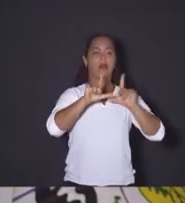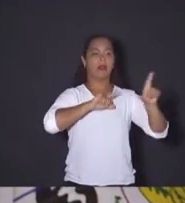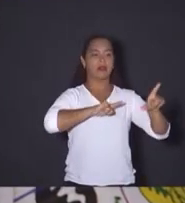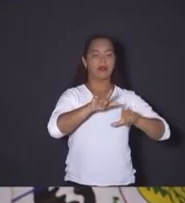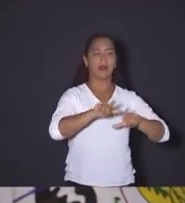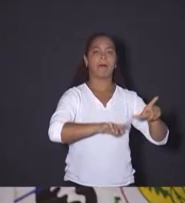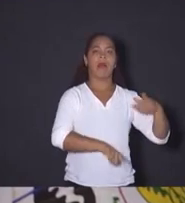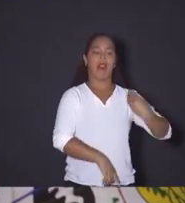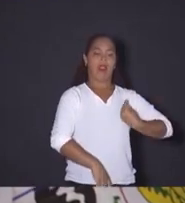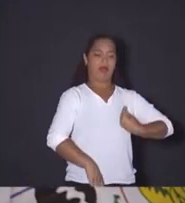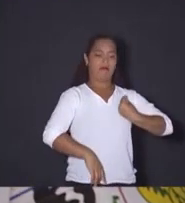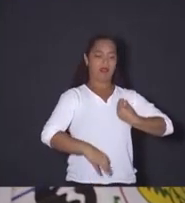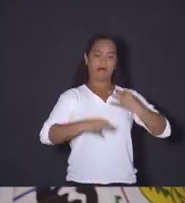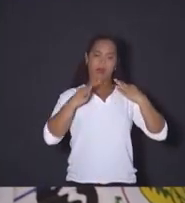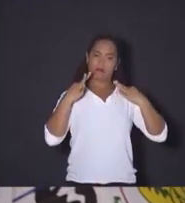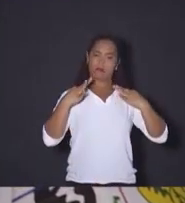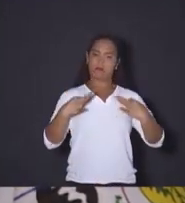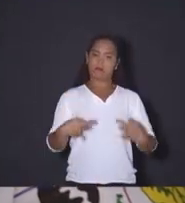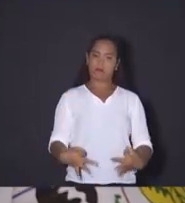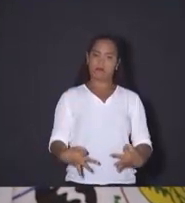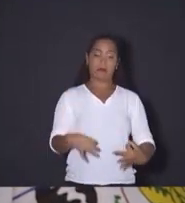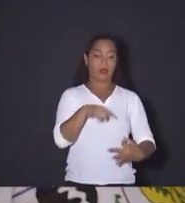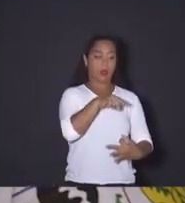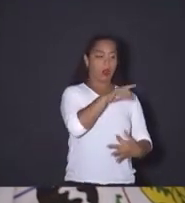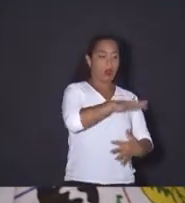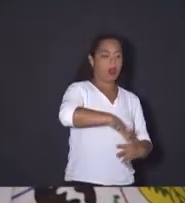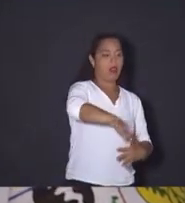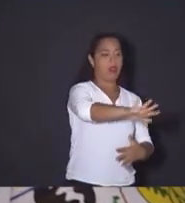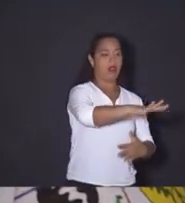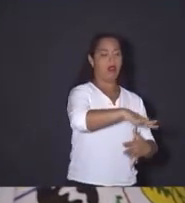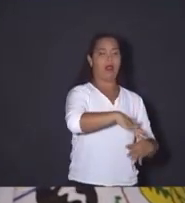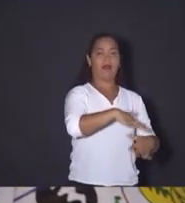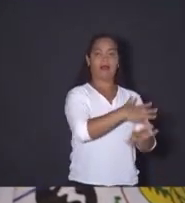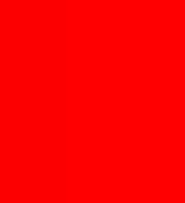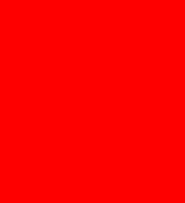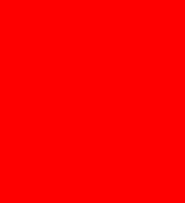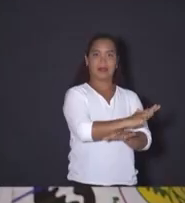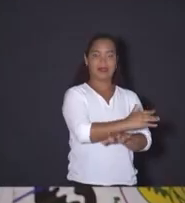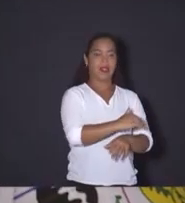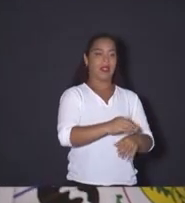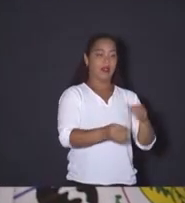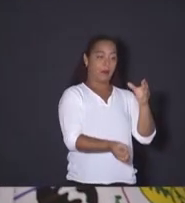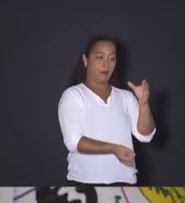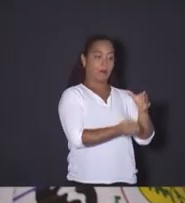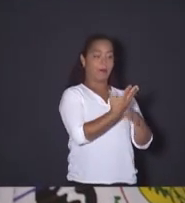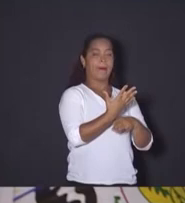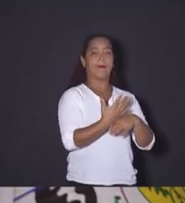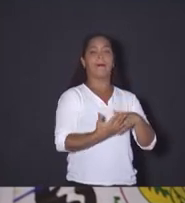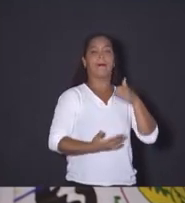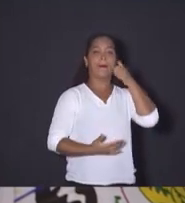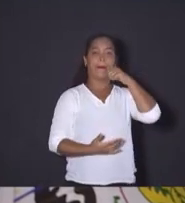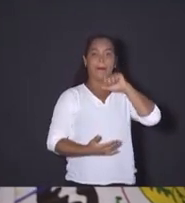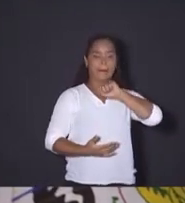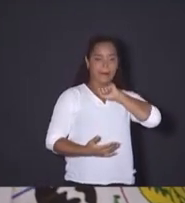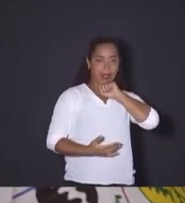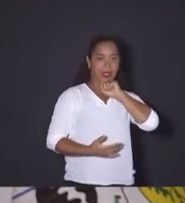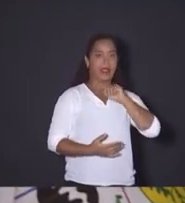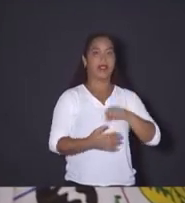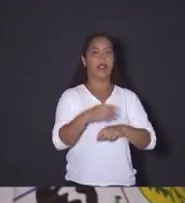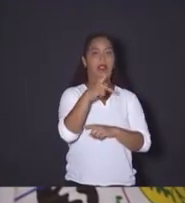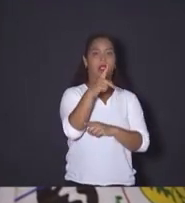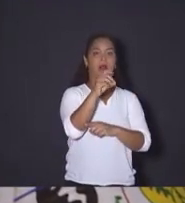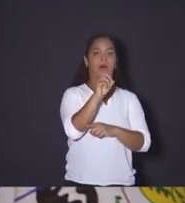vendo recentemente então terreiro né fundado por mãe eu sou das descendência